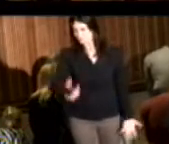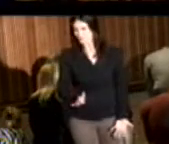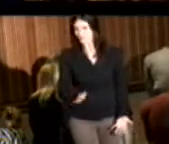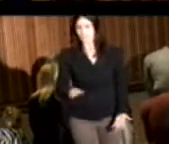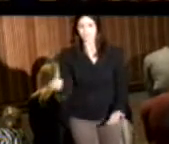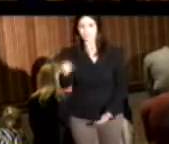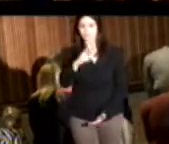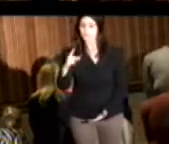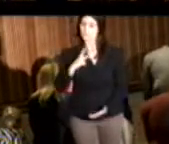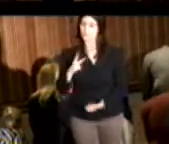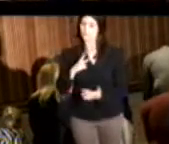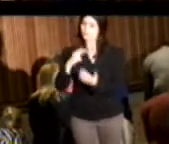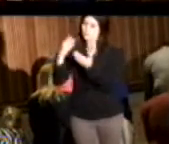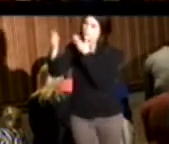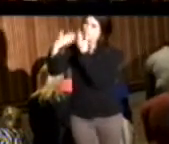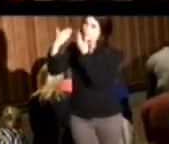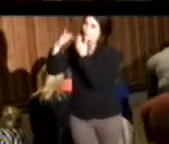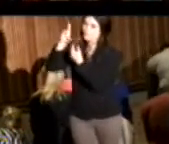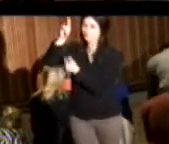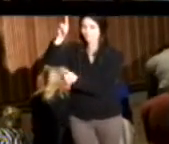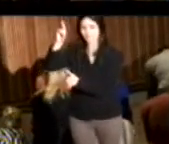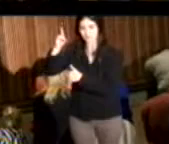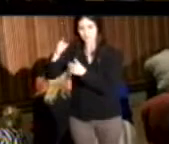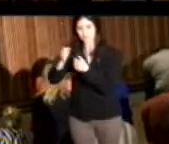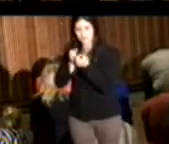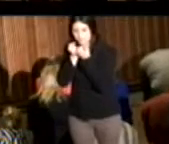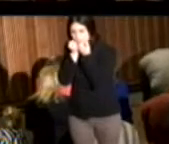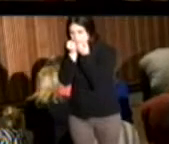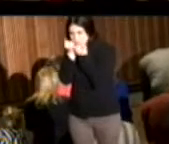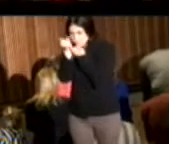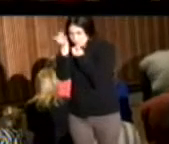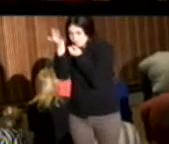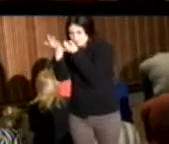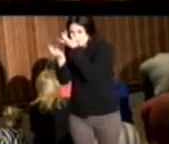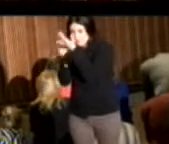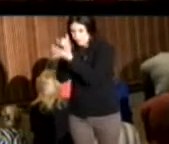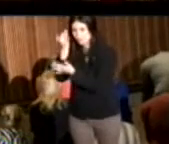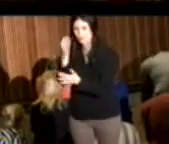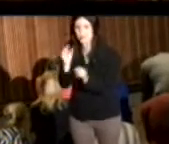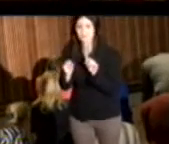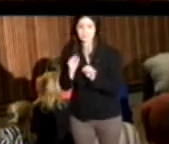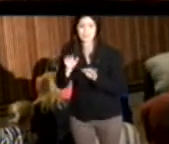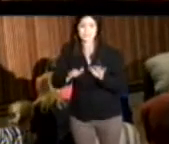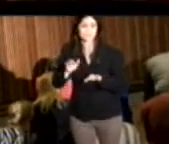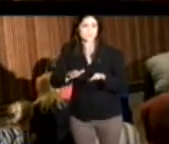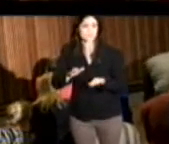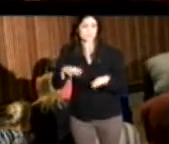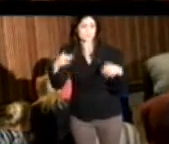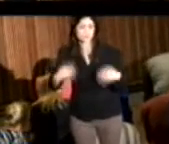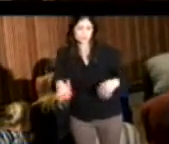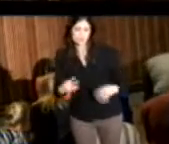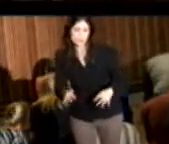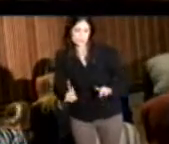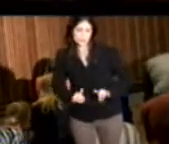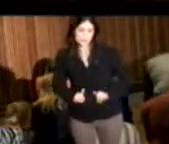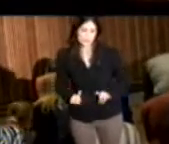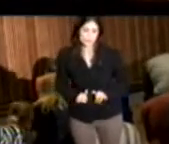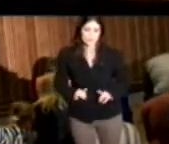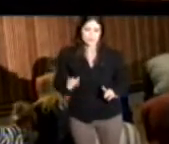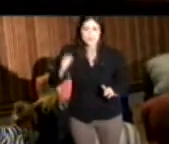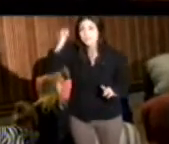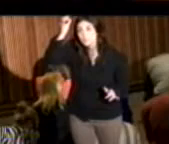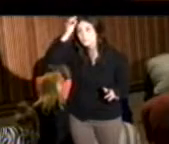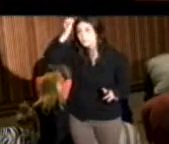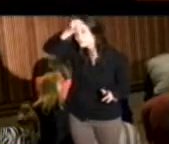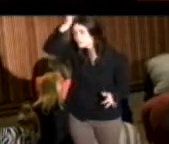a tua história. Fala para Ele o que está no teu coração, o que está doendo, o que o Espírito Santo falou com você,